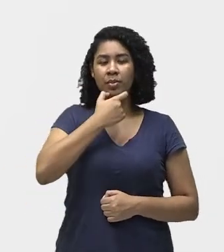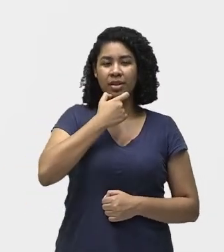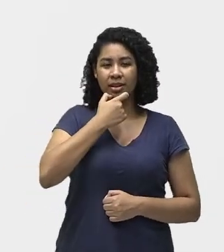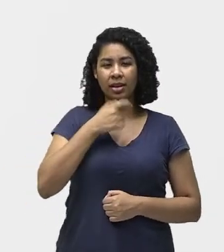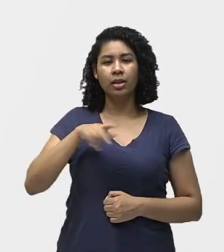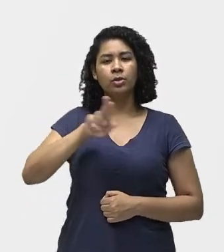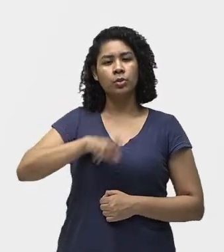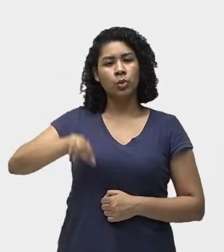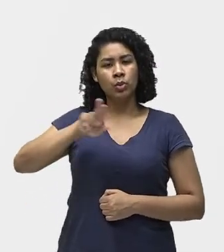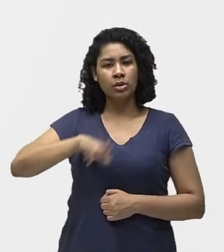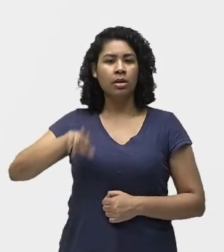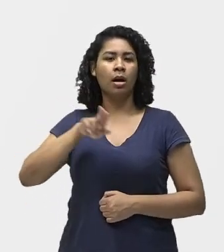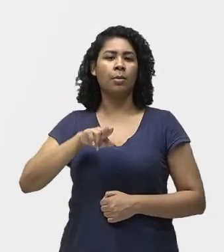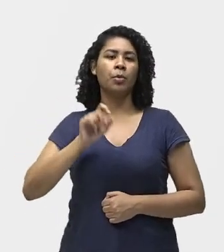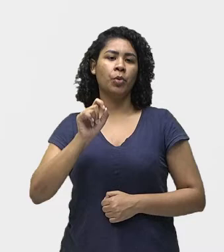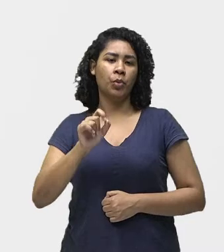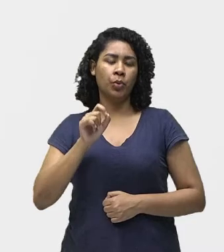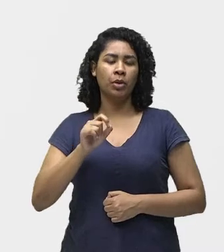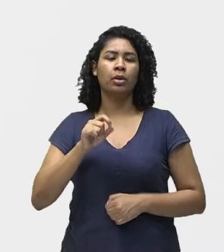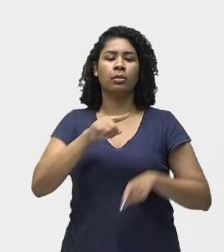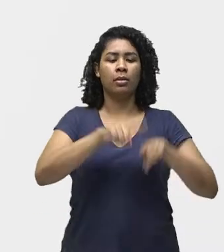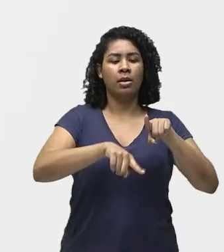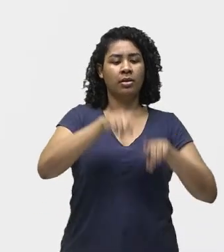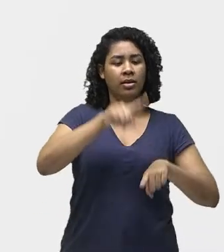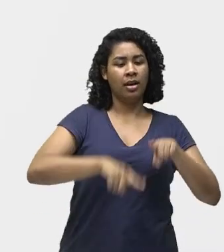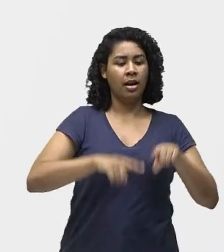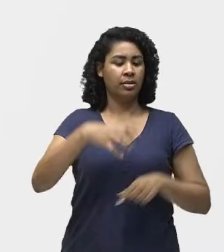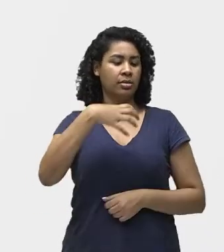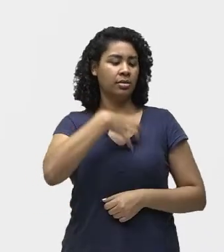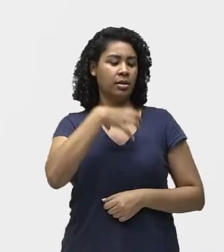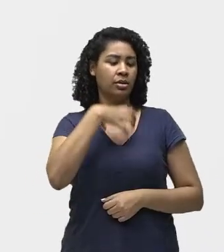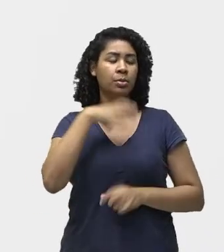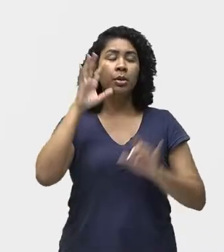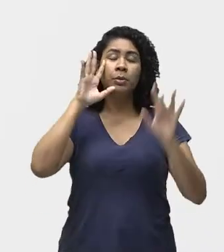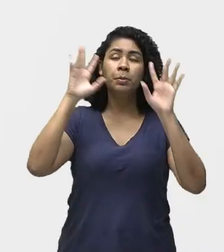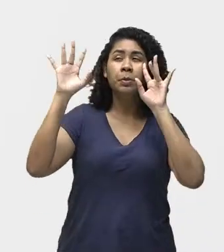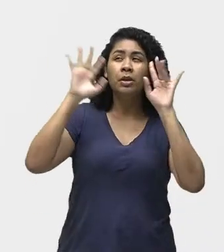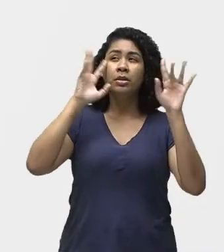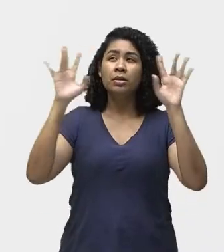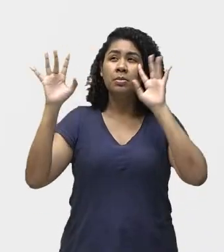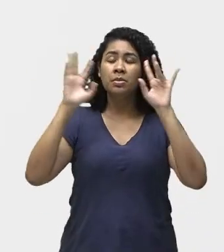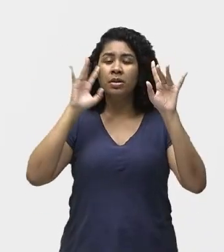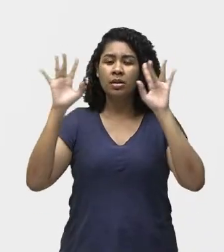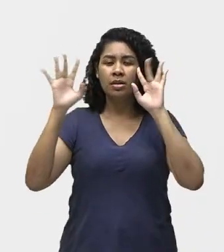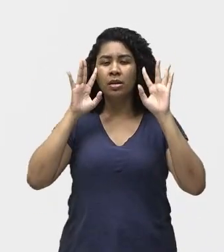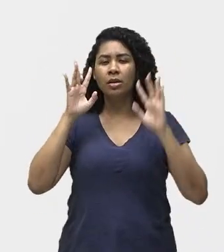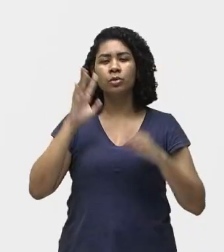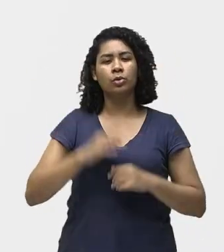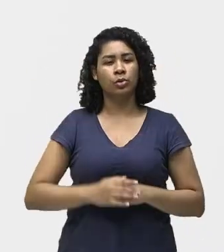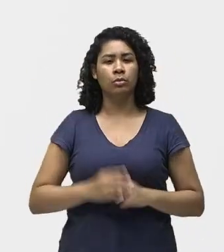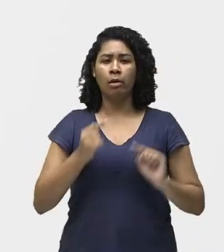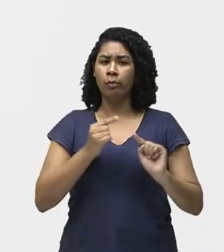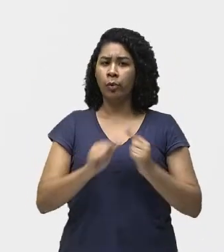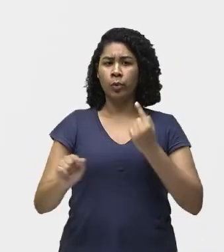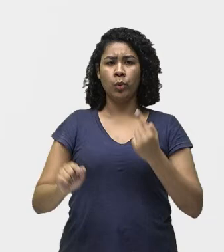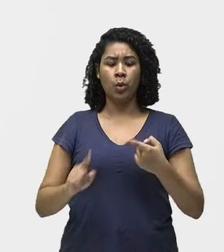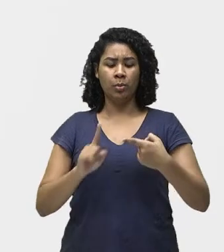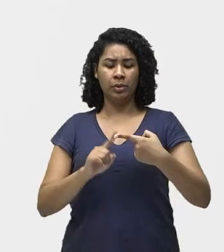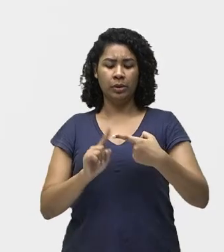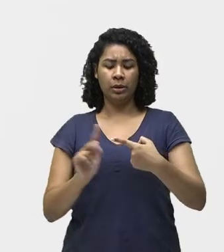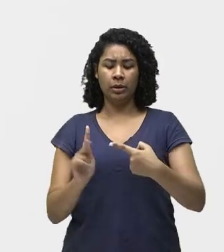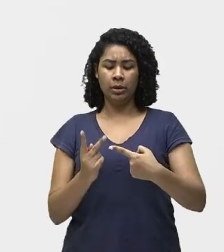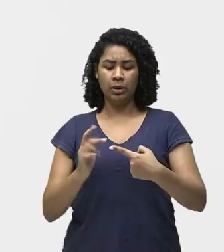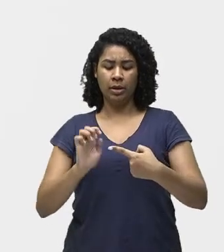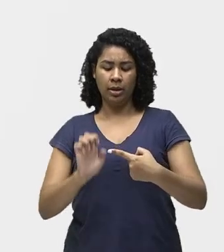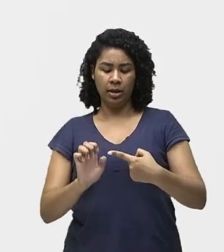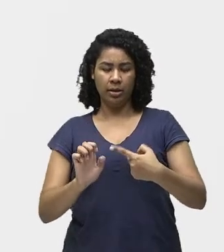de objetos, sentimentos e pensamentos, não usamos os pronomes ele, he